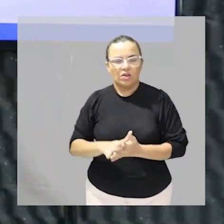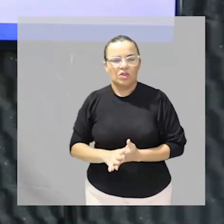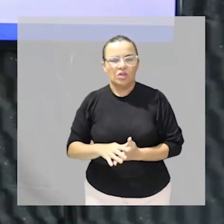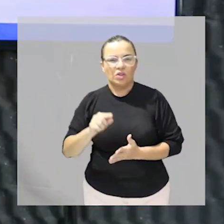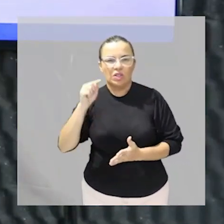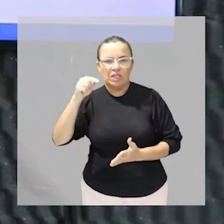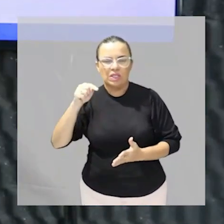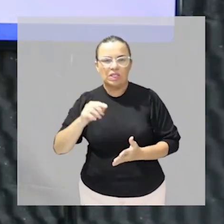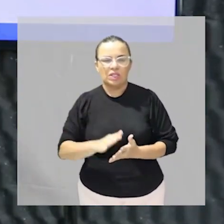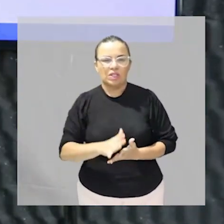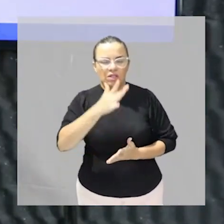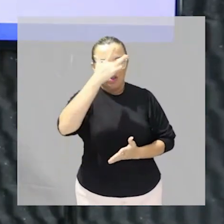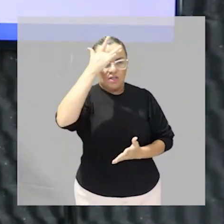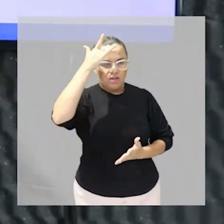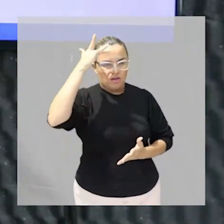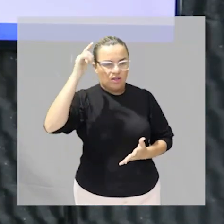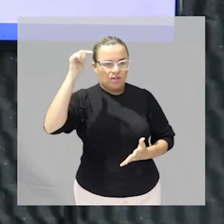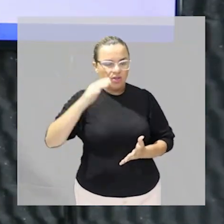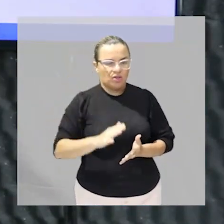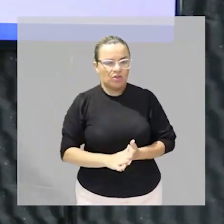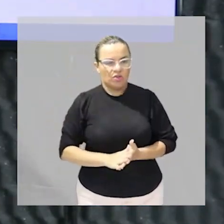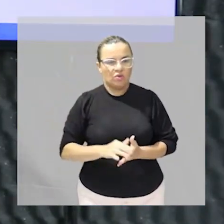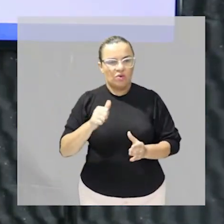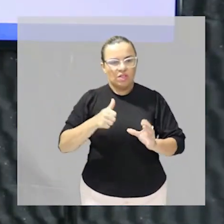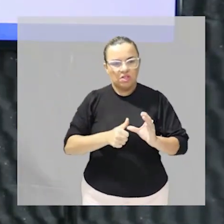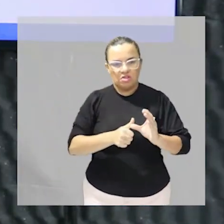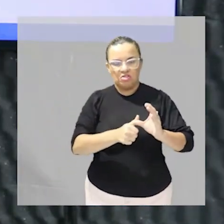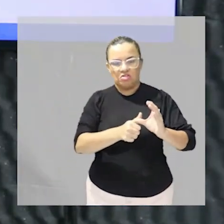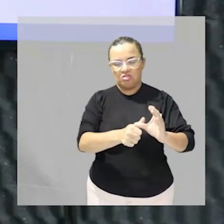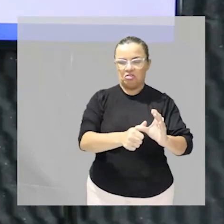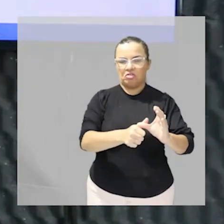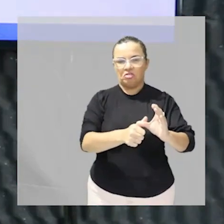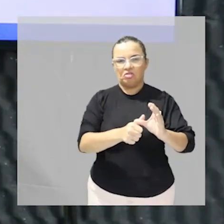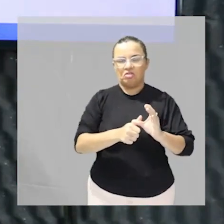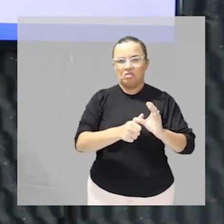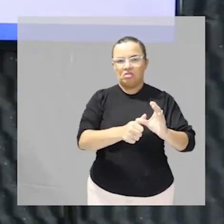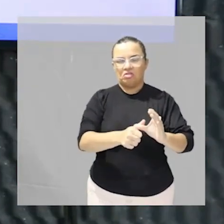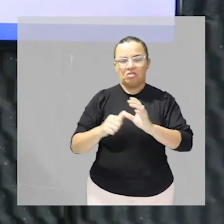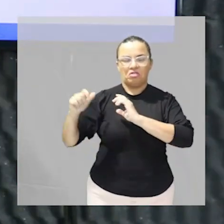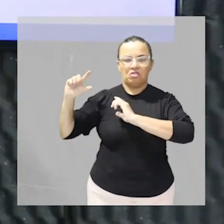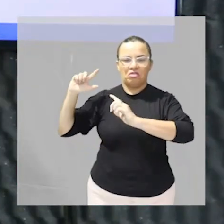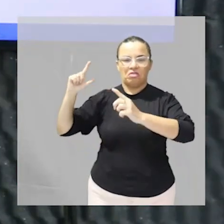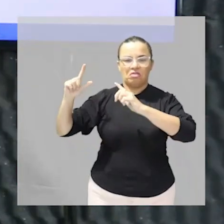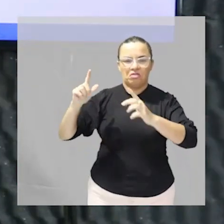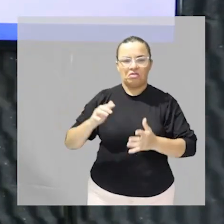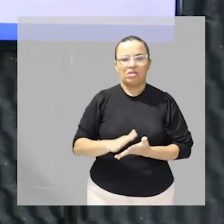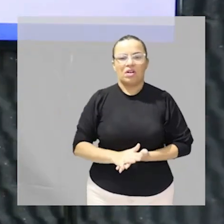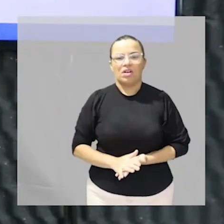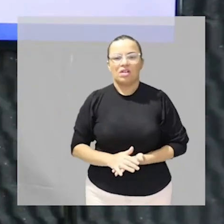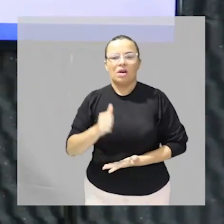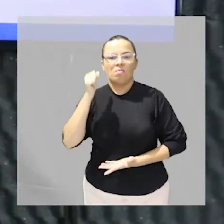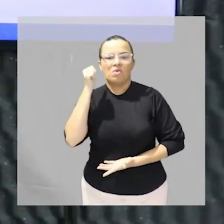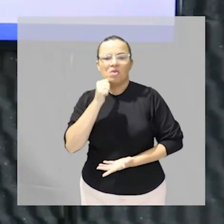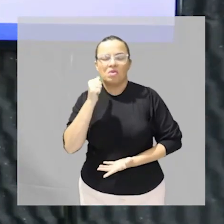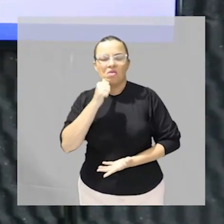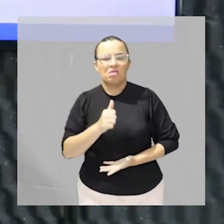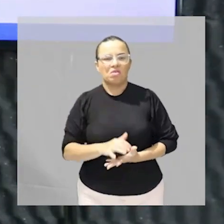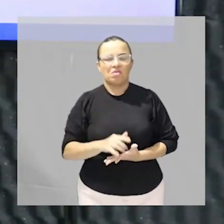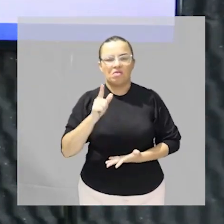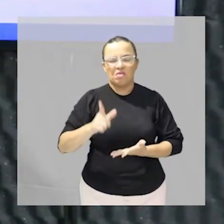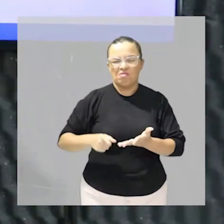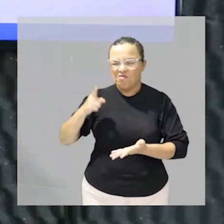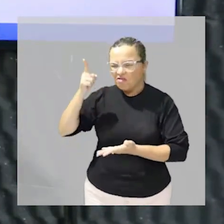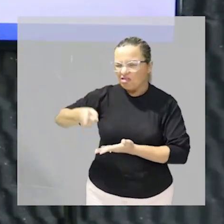de cristãos fundamentalistas no século IV. A mulher foi despedaçada por